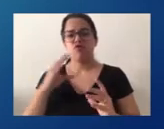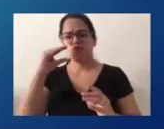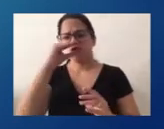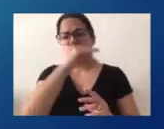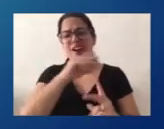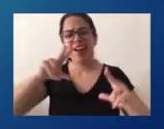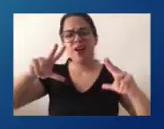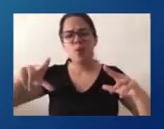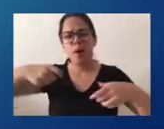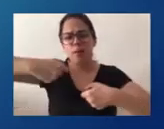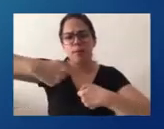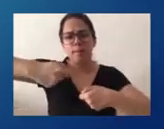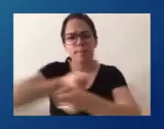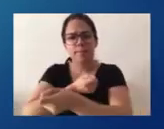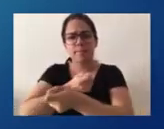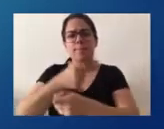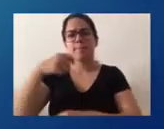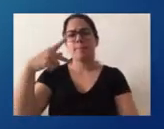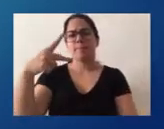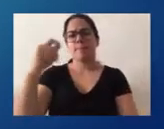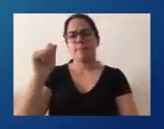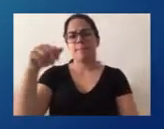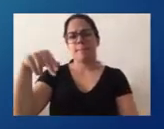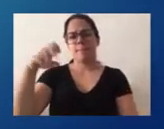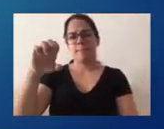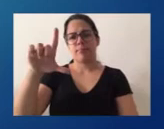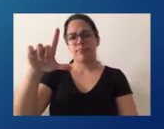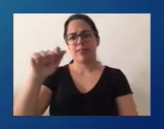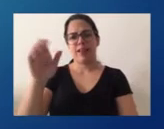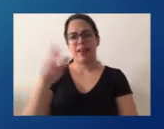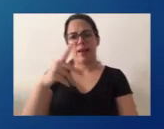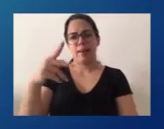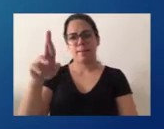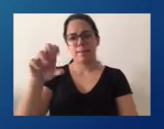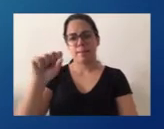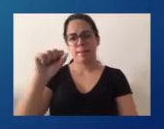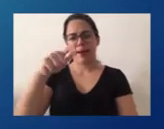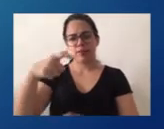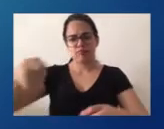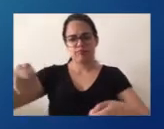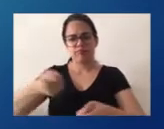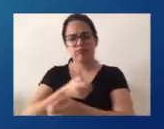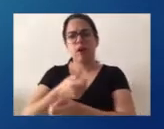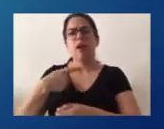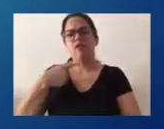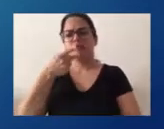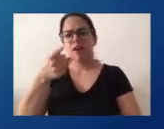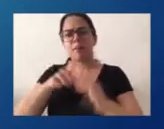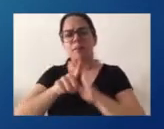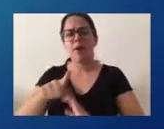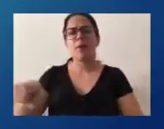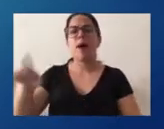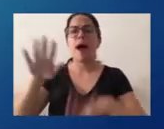gera e acumula pressão de vapor com valores muito superiores a uma panela de pressão. Eu sempre comento, nas minhas aulas presenciais, se alguém